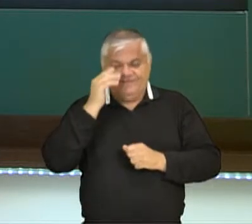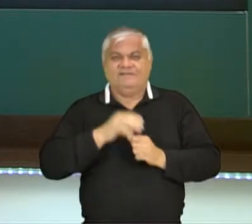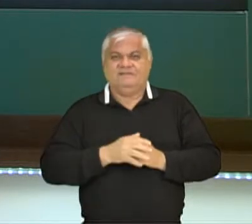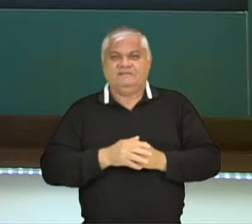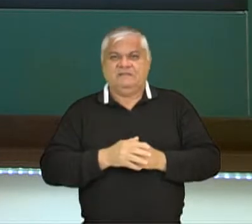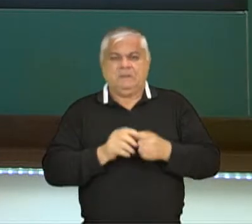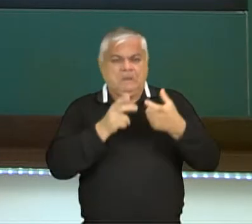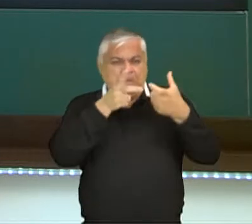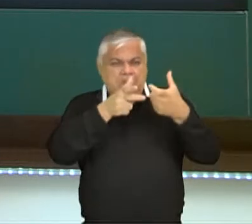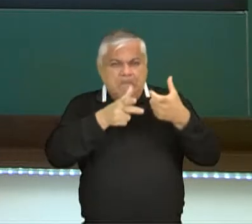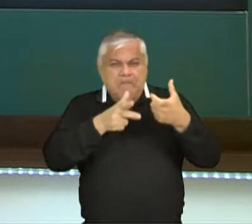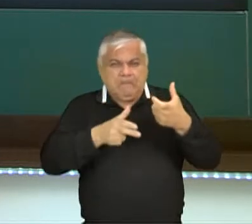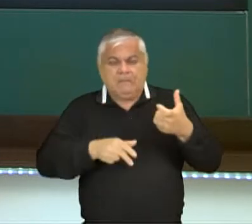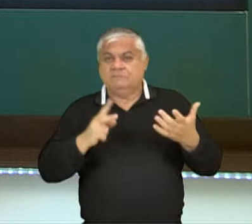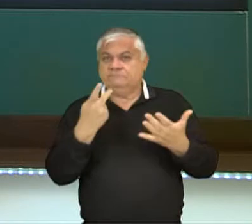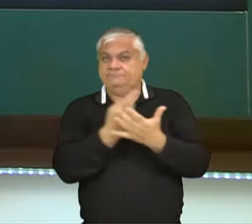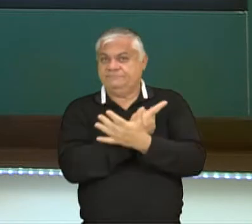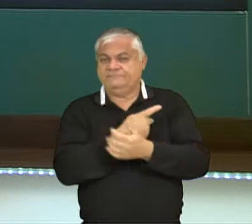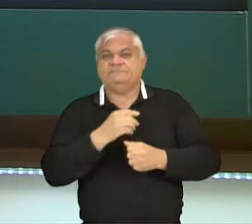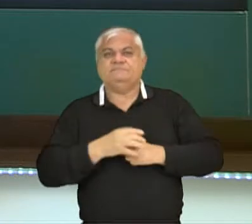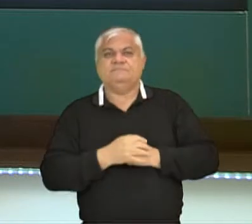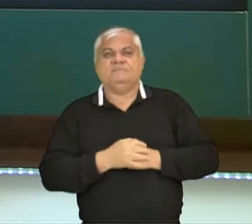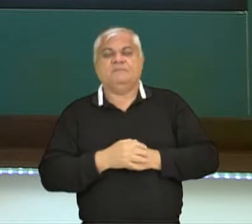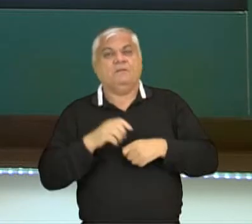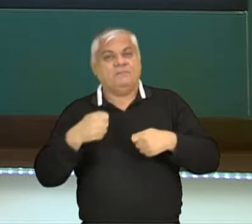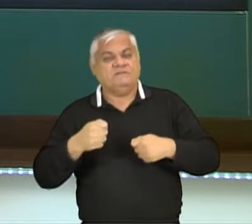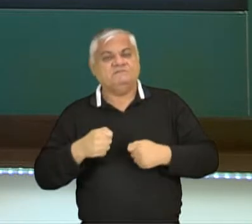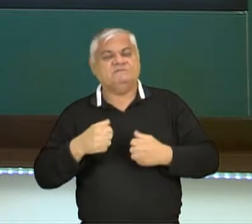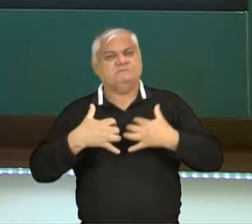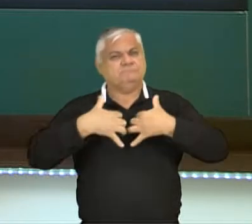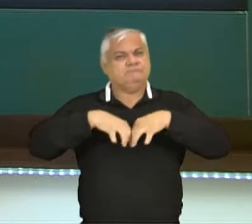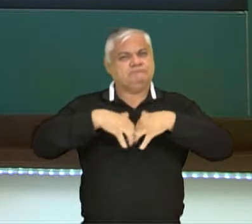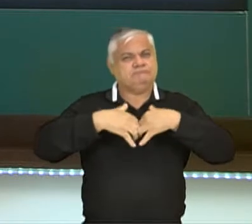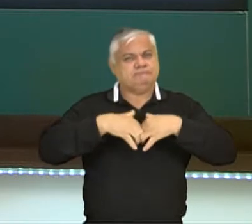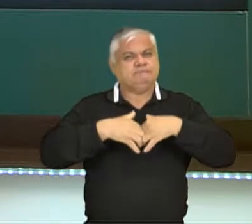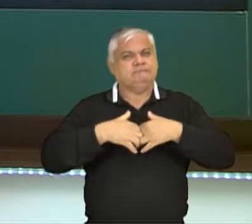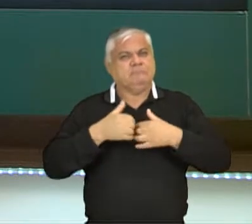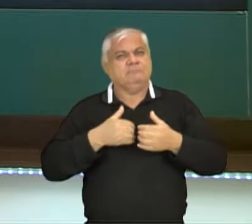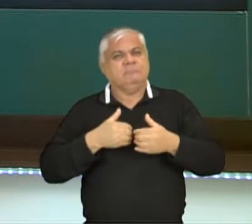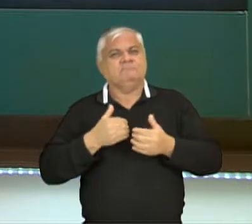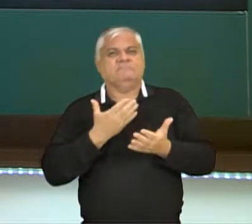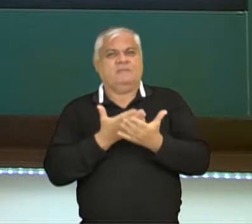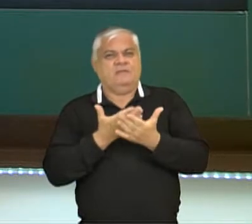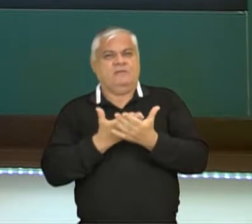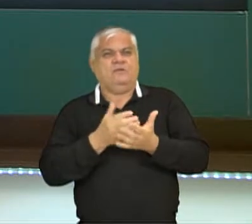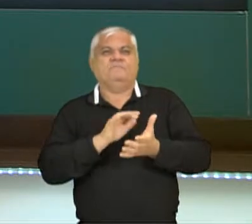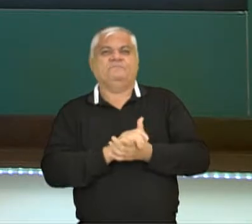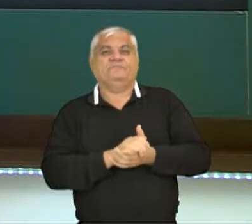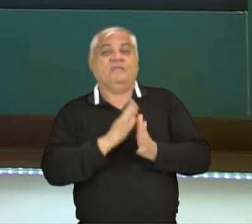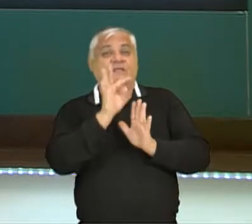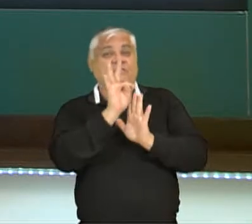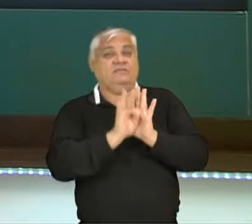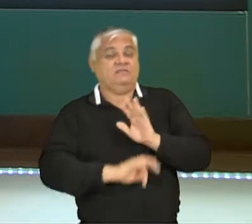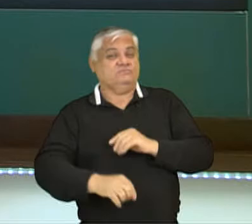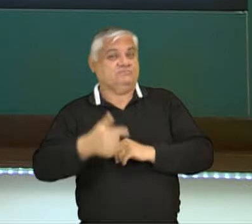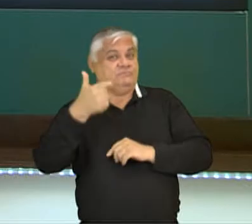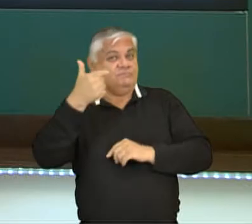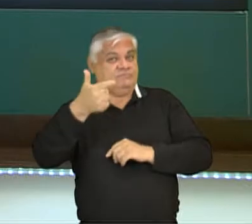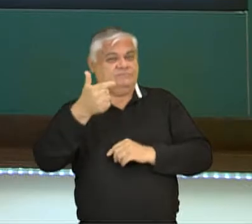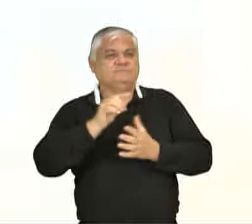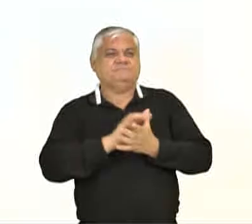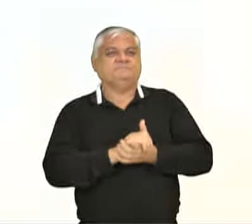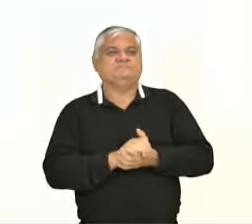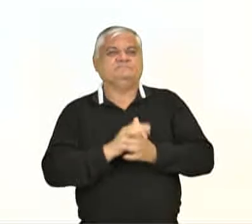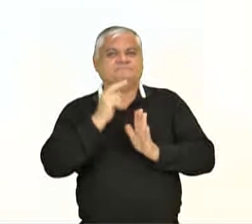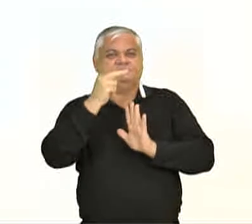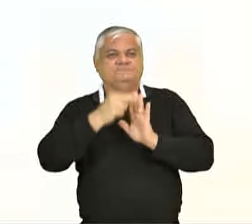necessidade. Então é um pouquinho disso que a gente está refletindo aqui ao longo dessas discussões. Vamos agora ver o texto 2. Vamos